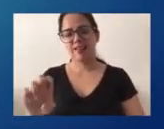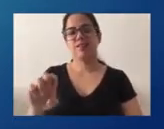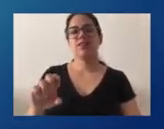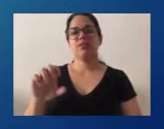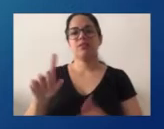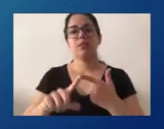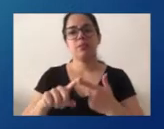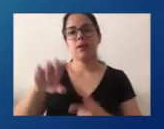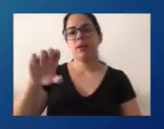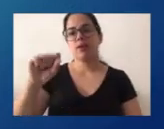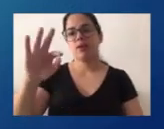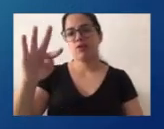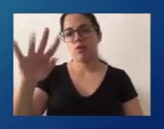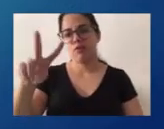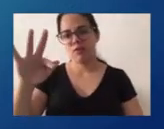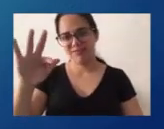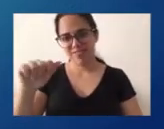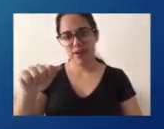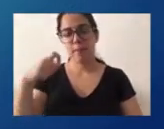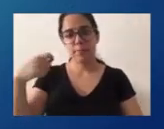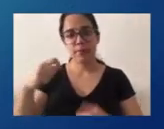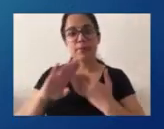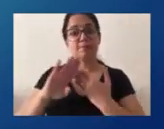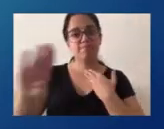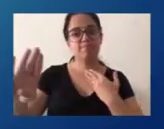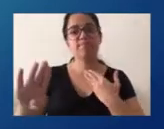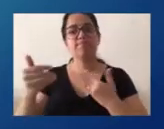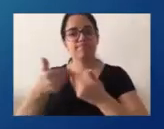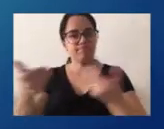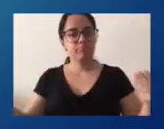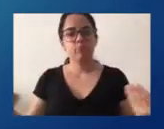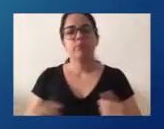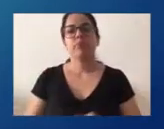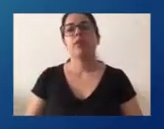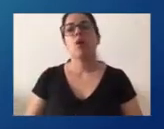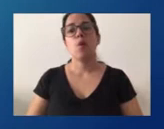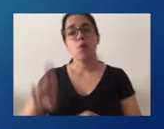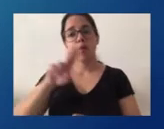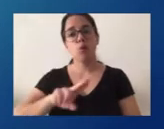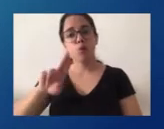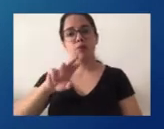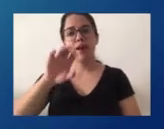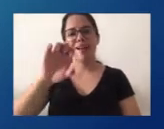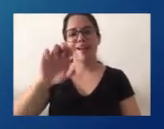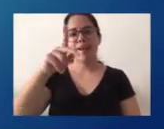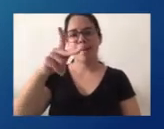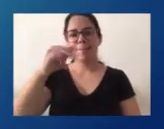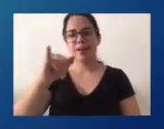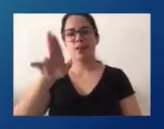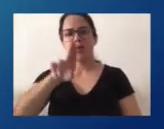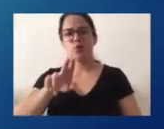para estar dentro desses laboratórios, tem que ter esse isolamento dessa fonte de calor. A utilização de equipamentos de proteção individual, então